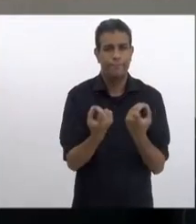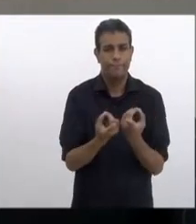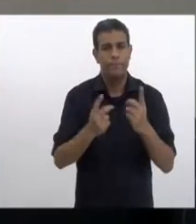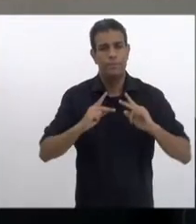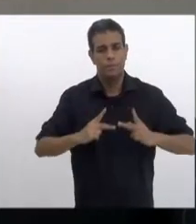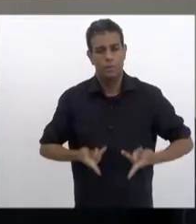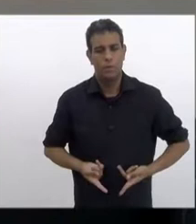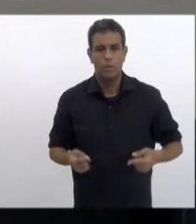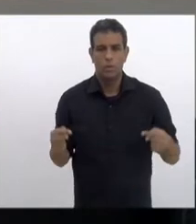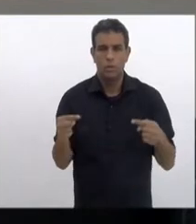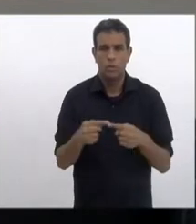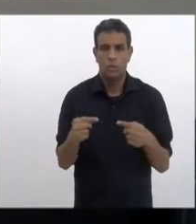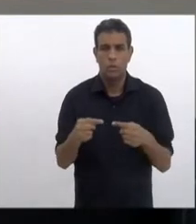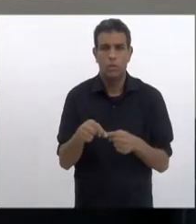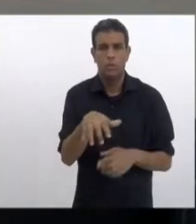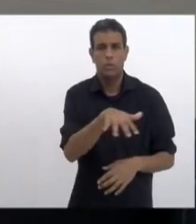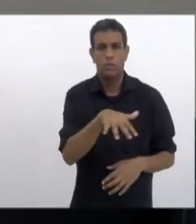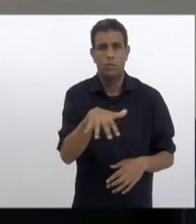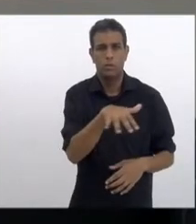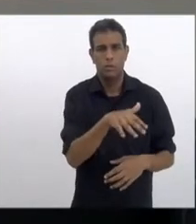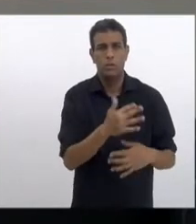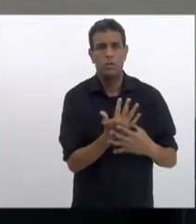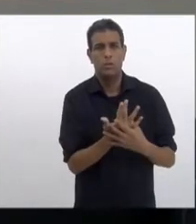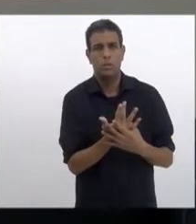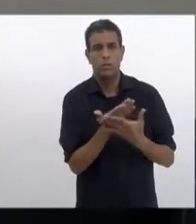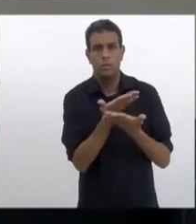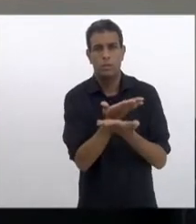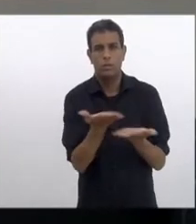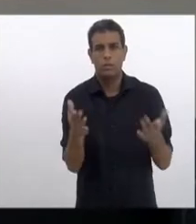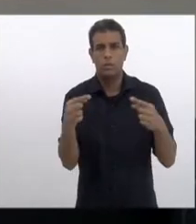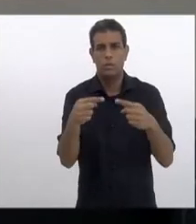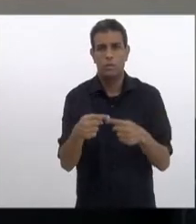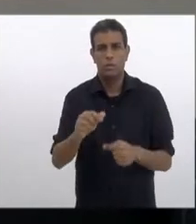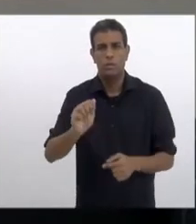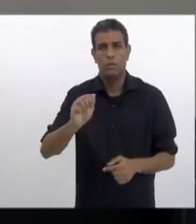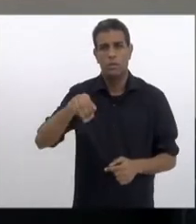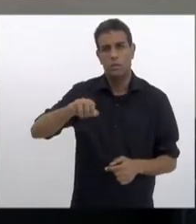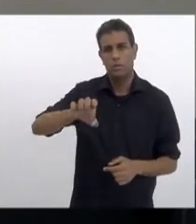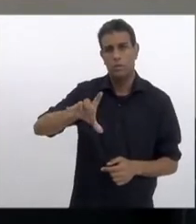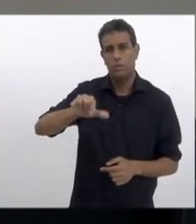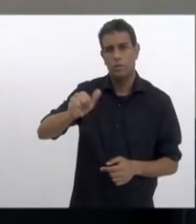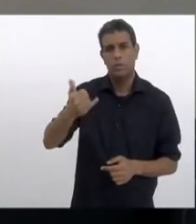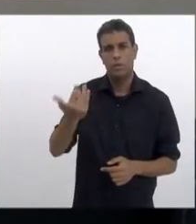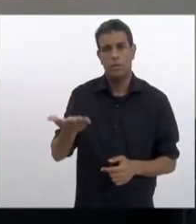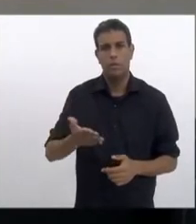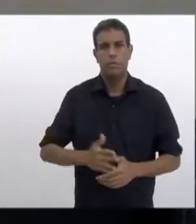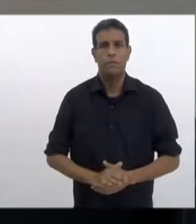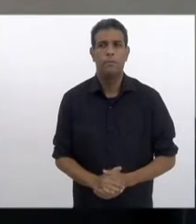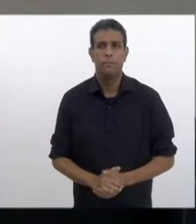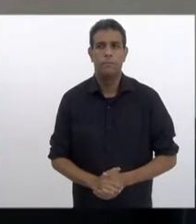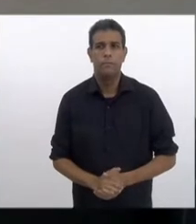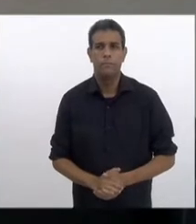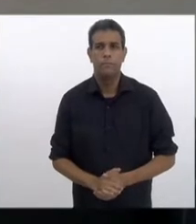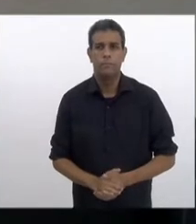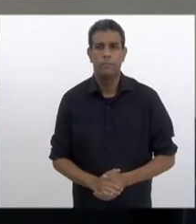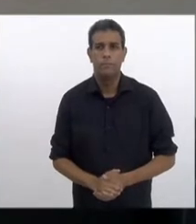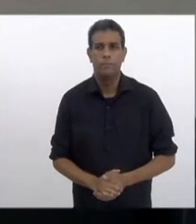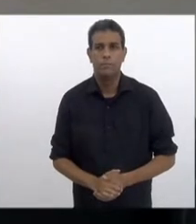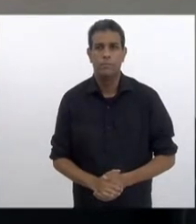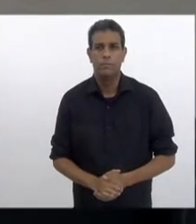Humanização da cidade de Duque de Caxias, senhora Maria Amélia Pulciano. Para mim está sem aula.